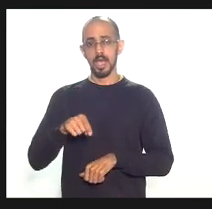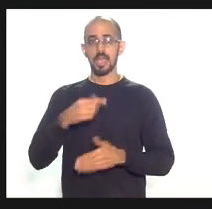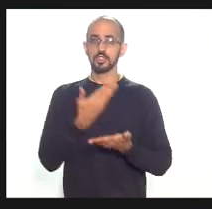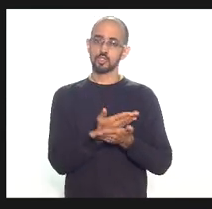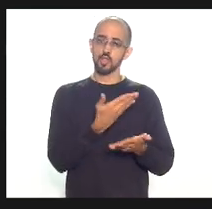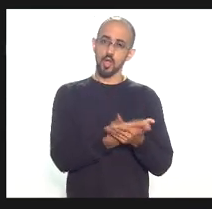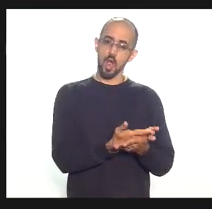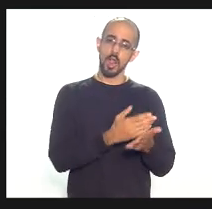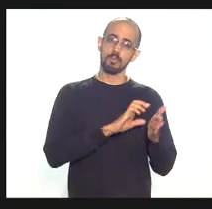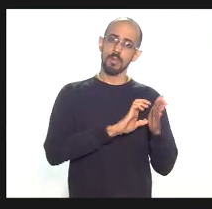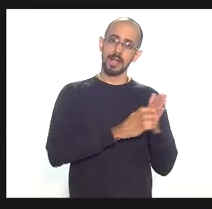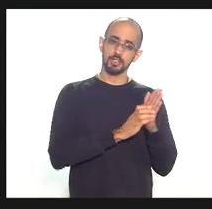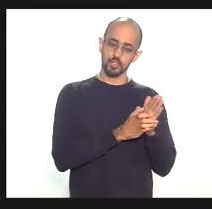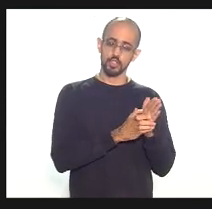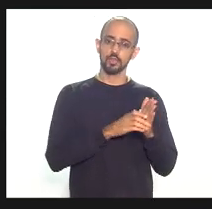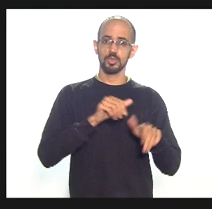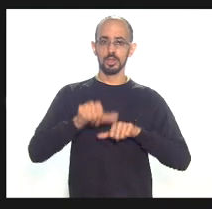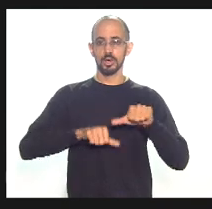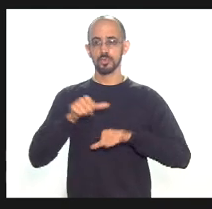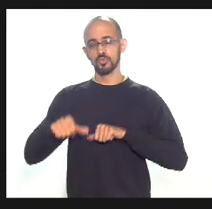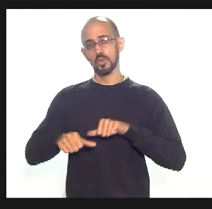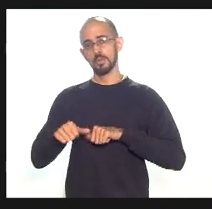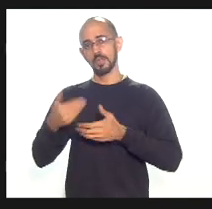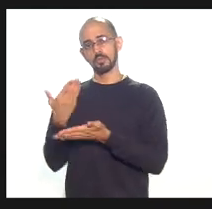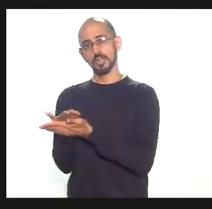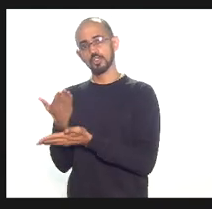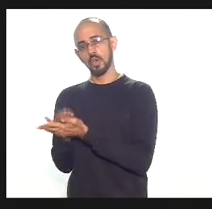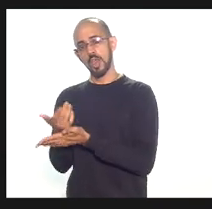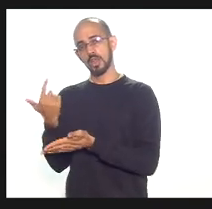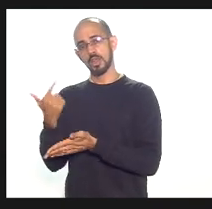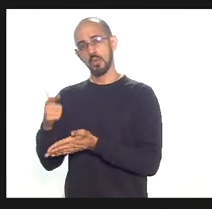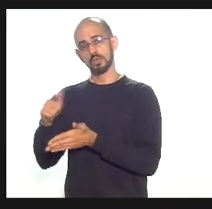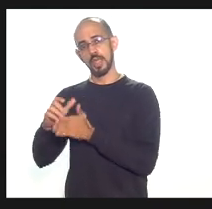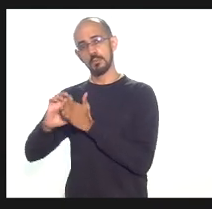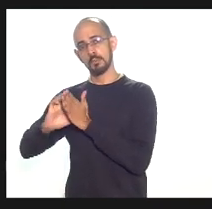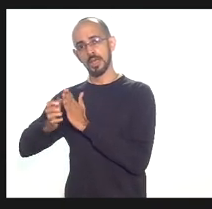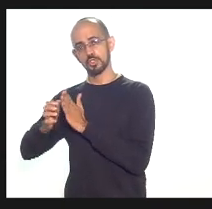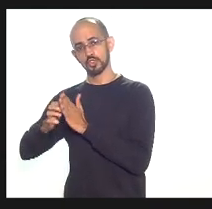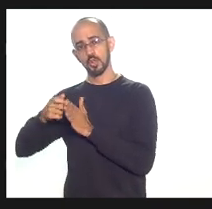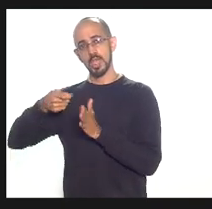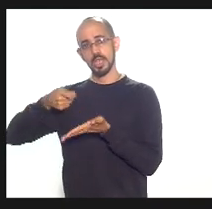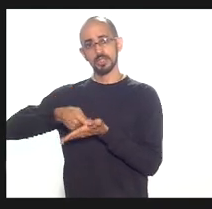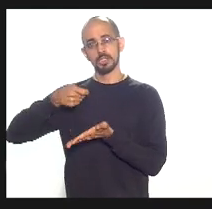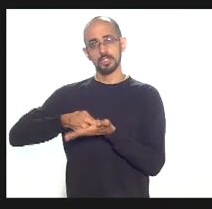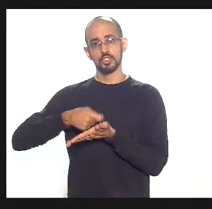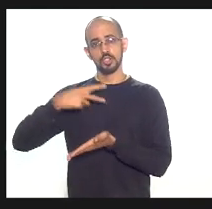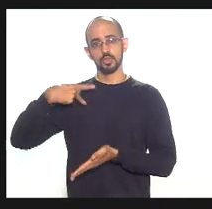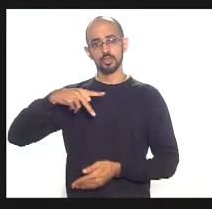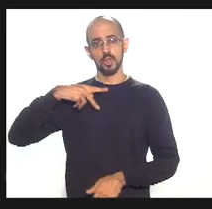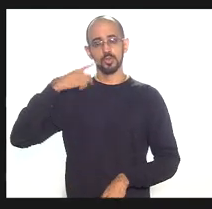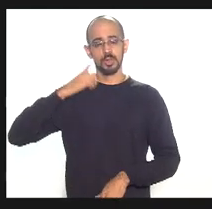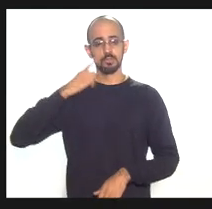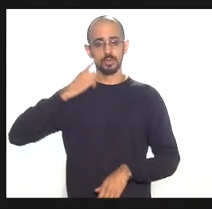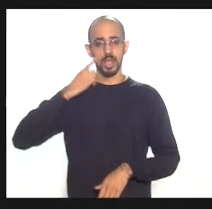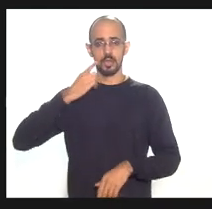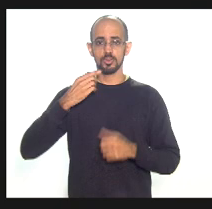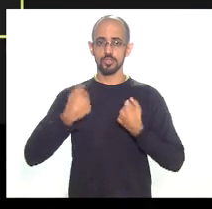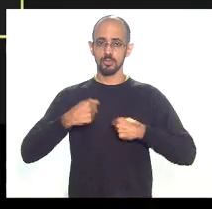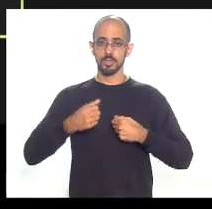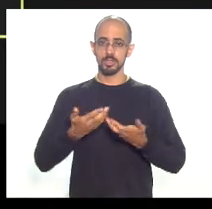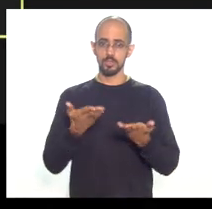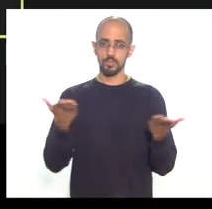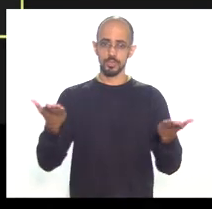em um projeto escola sem cobre o seu deputado e nós contamos com você muito obrigado